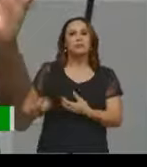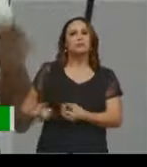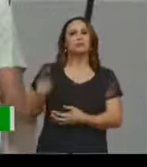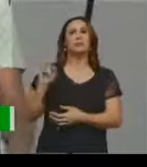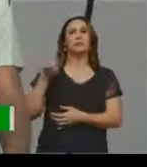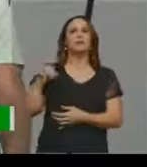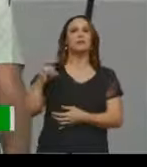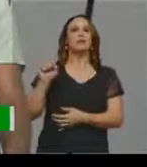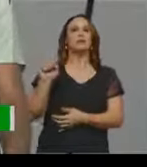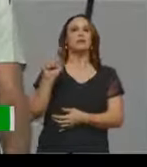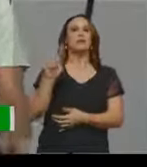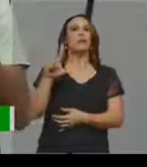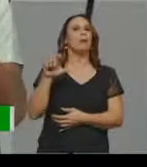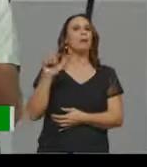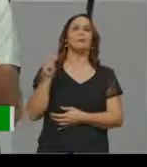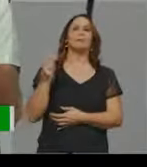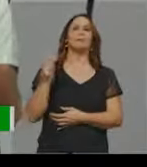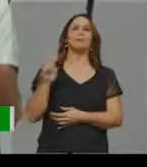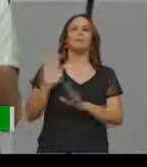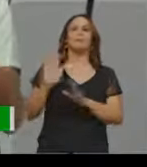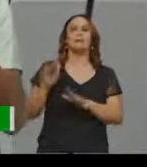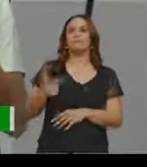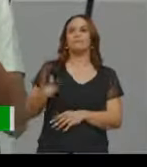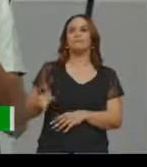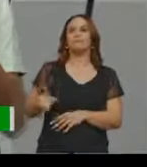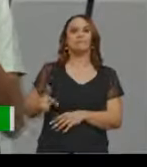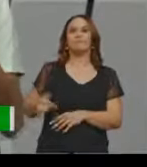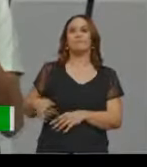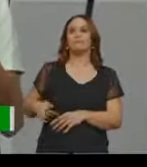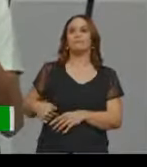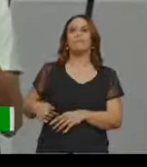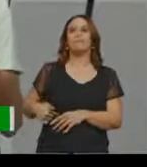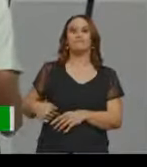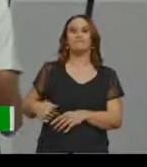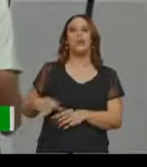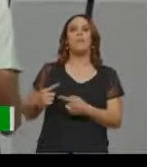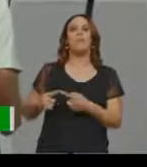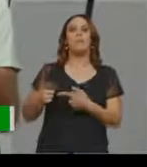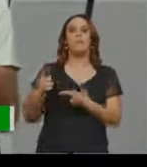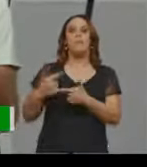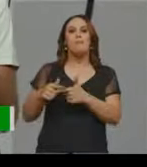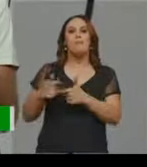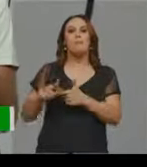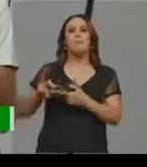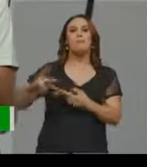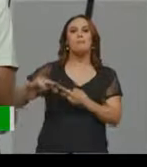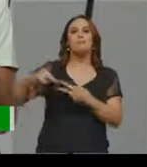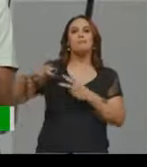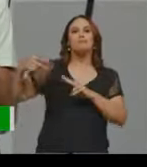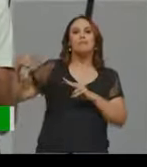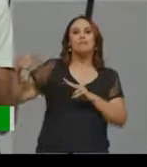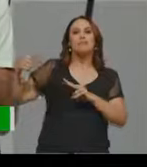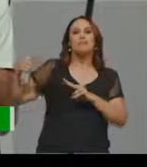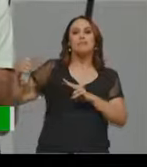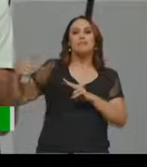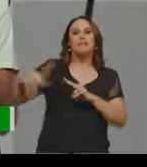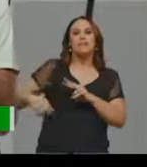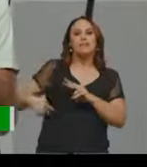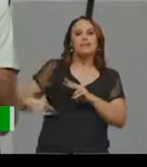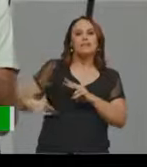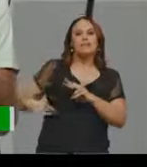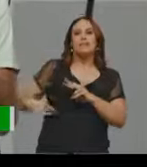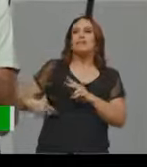colocar essa situação. Esse gene que está lá no DNA da pessoa que produz insulina, então esse gene dessa pessoa não